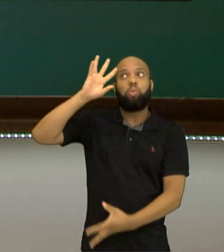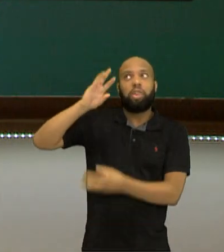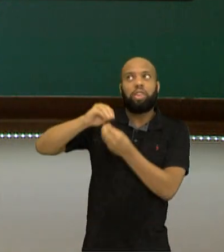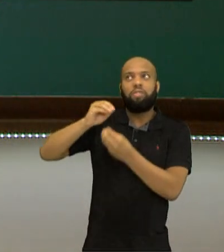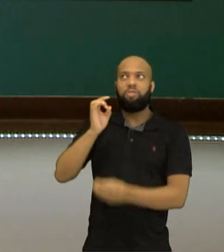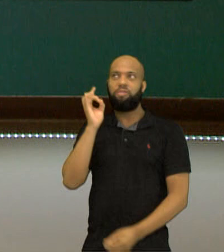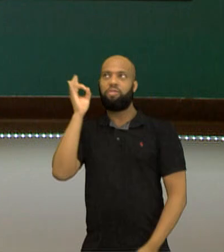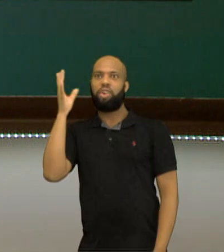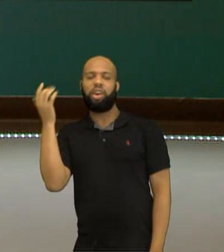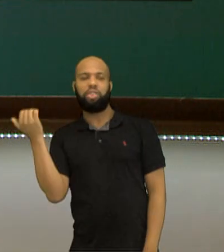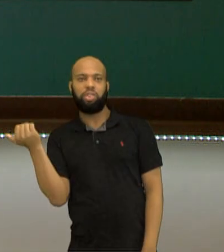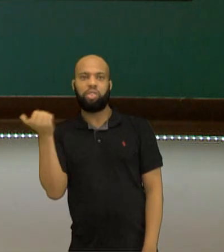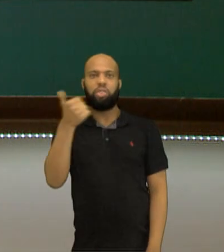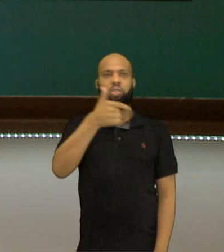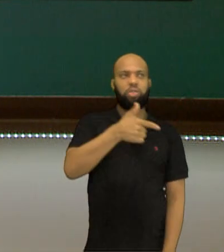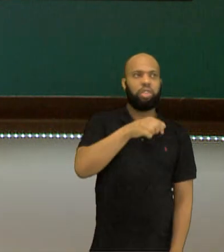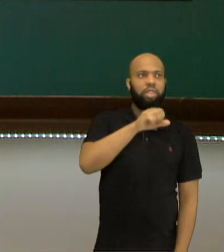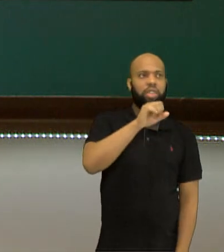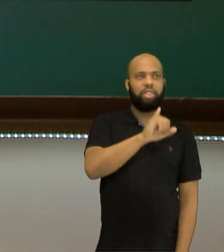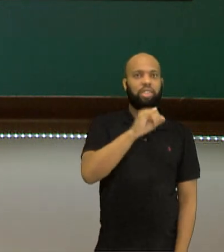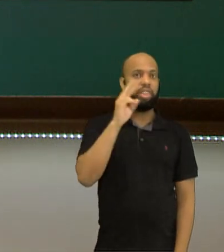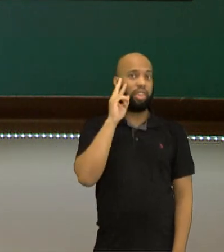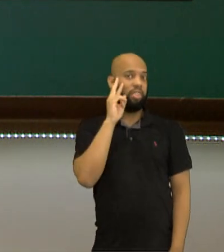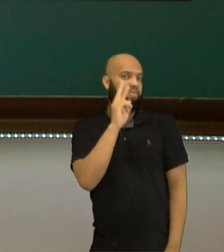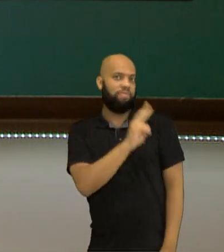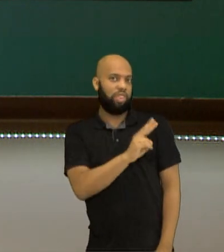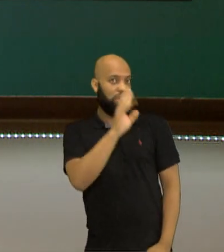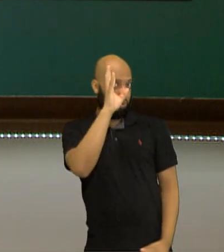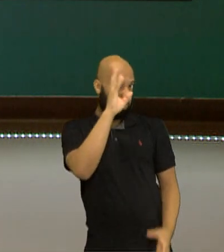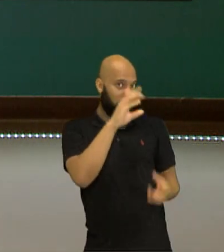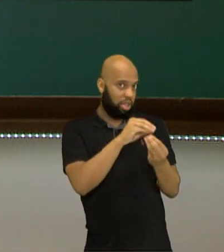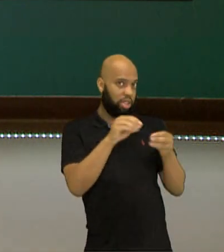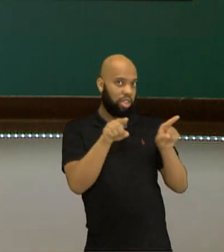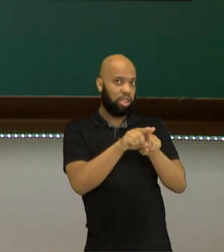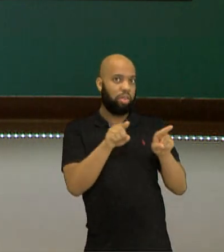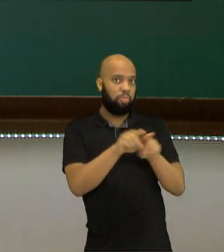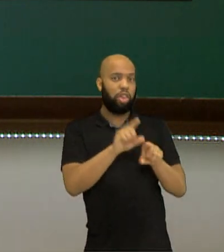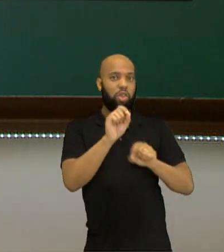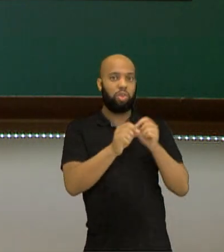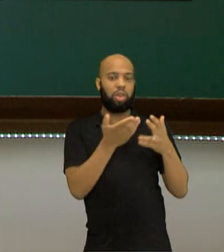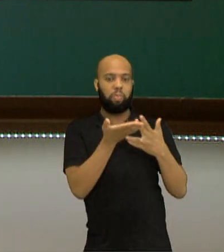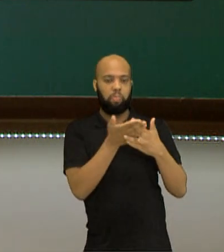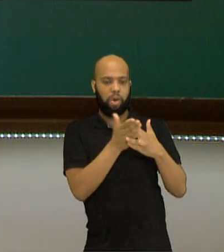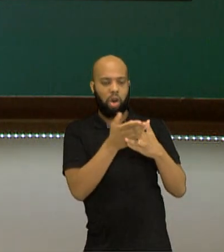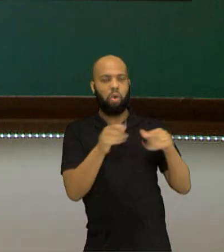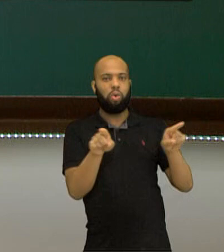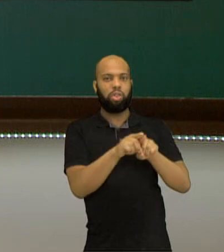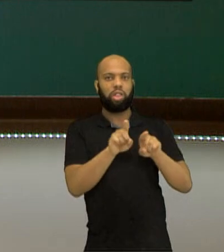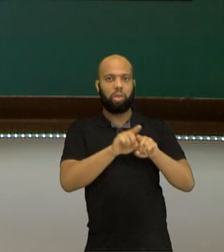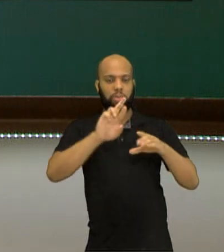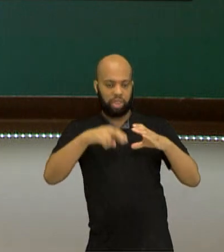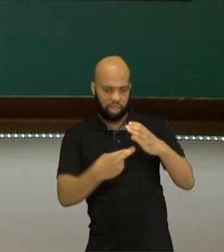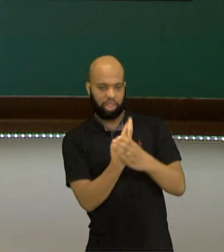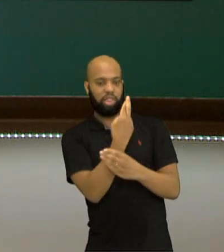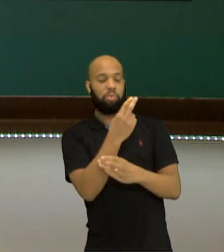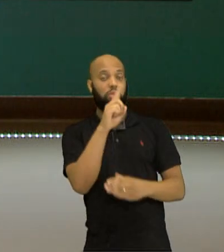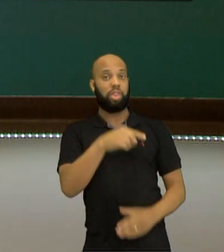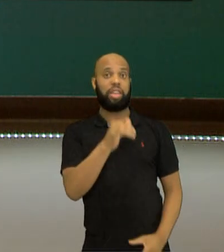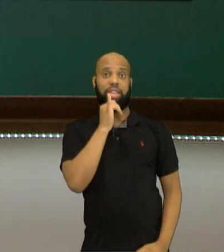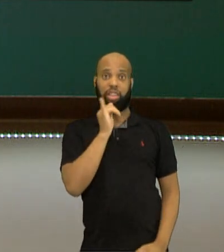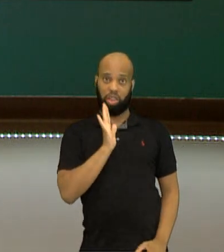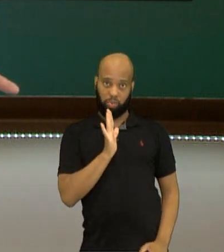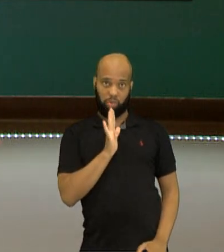ela do que entender e compreender o Barroco e o Renascimento. É um exemplo, tá? Não que não